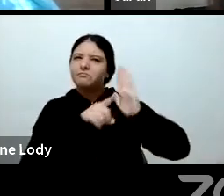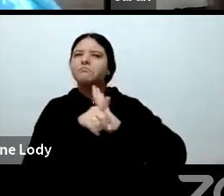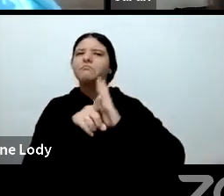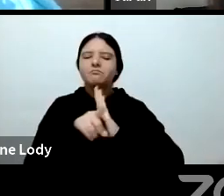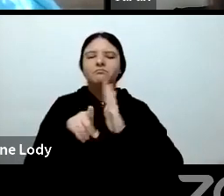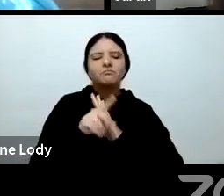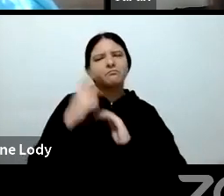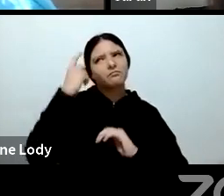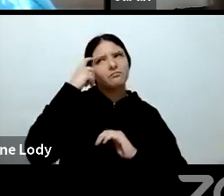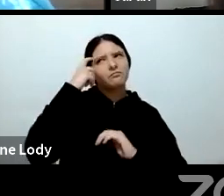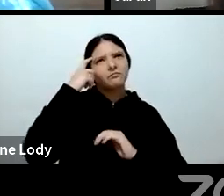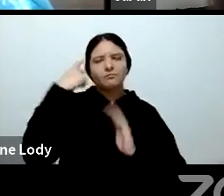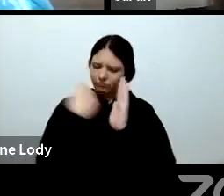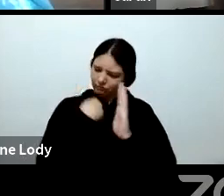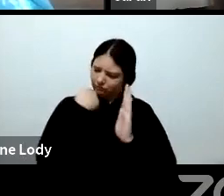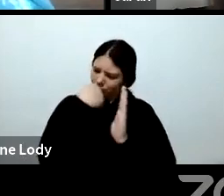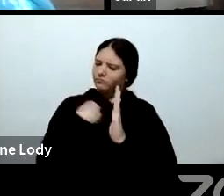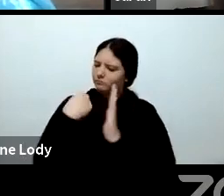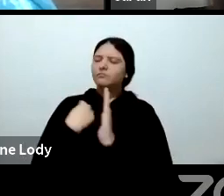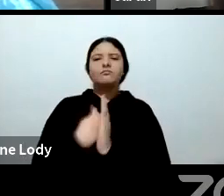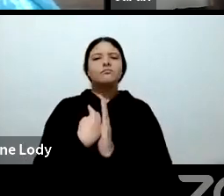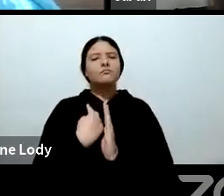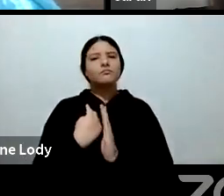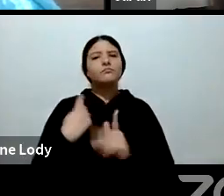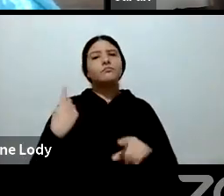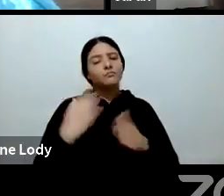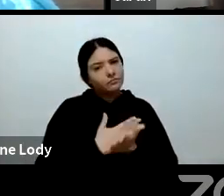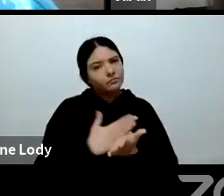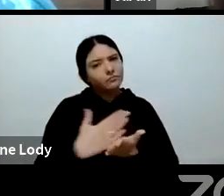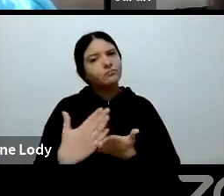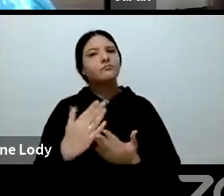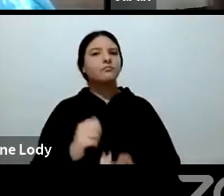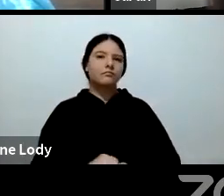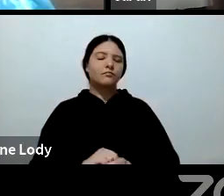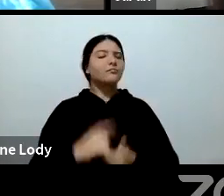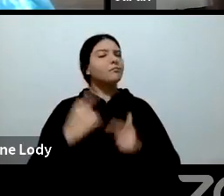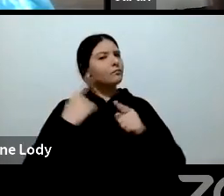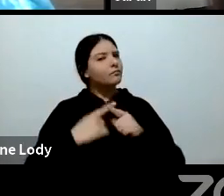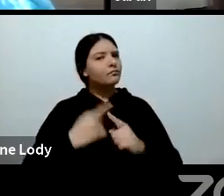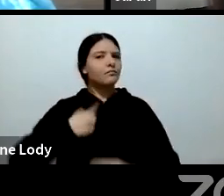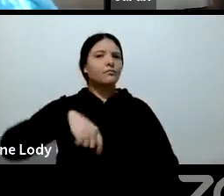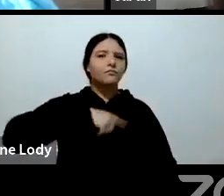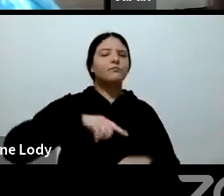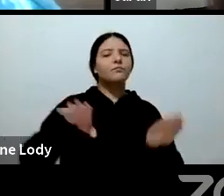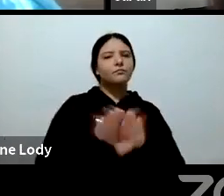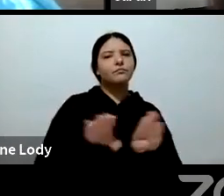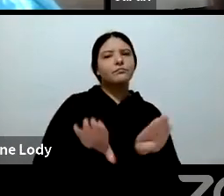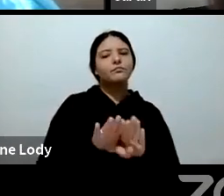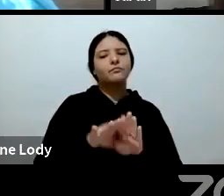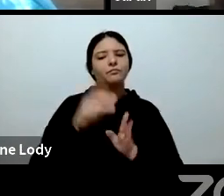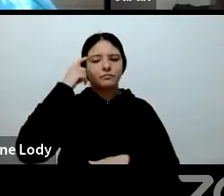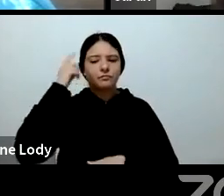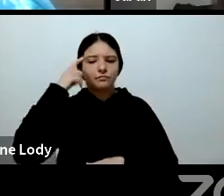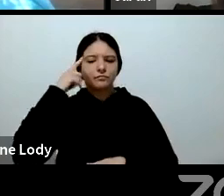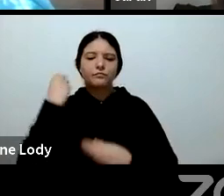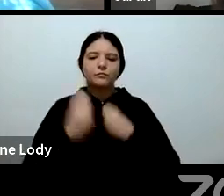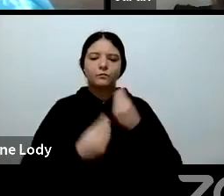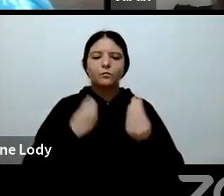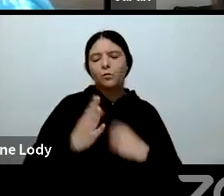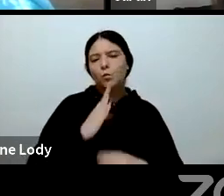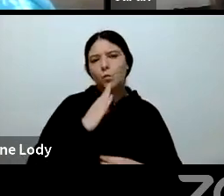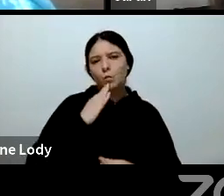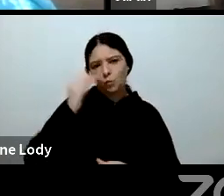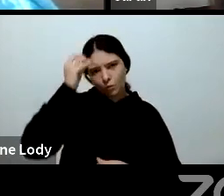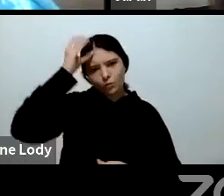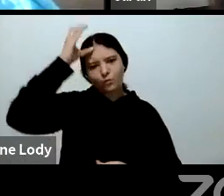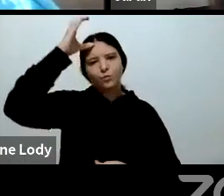fazer no sentido de olhar também um pouco para os modos de produção de conhecimento